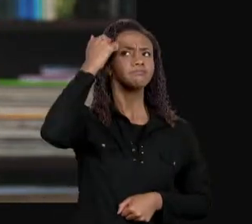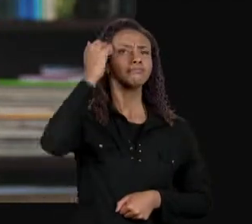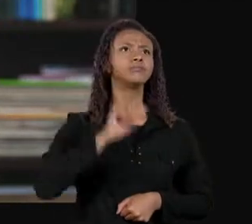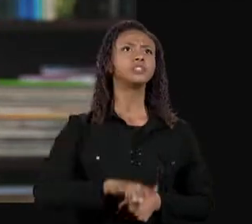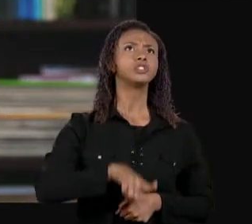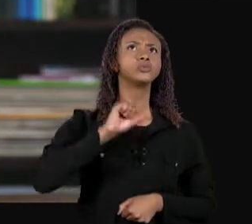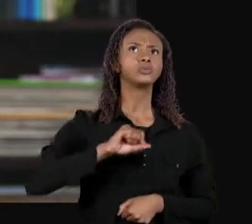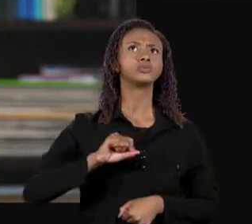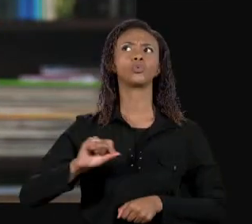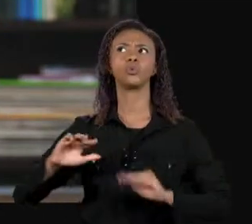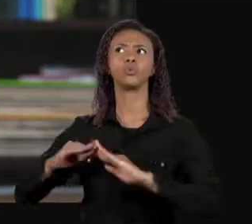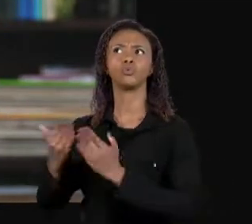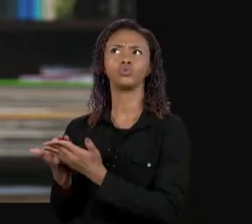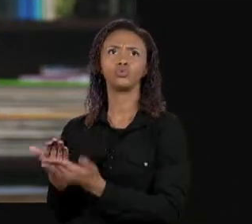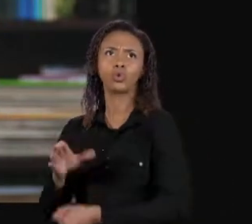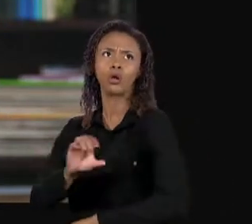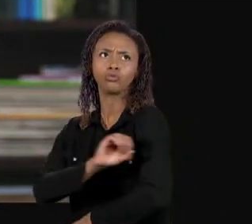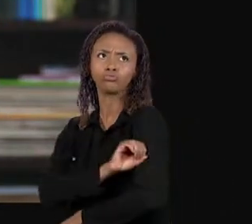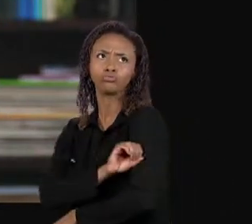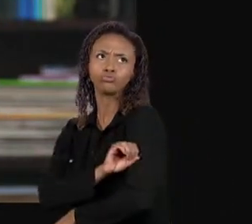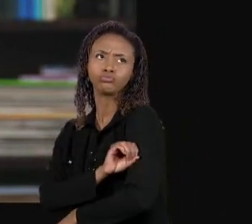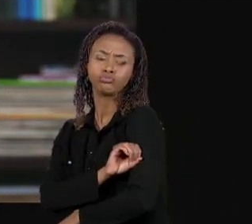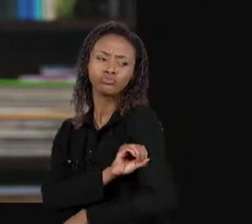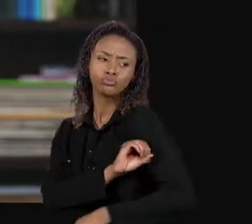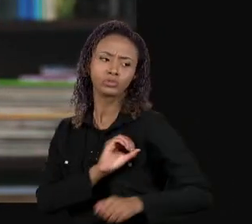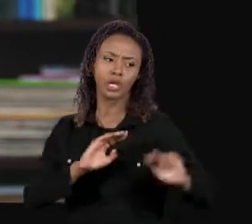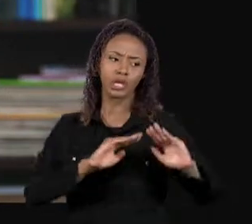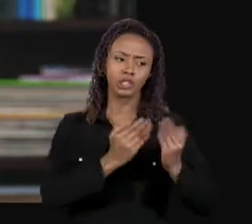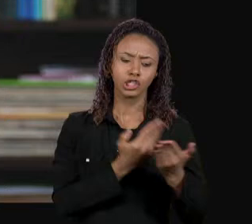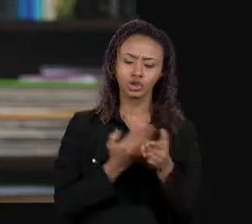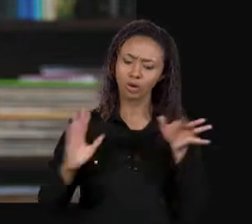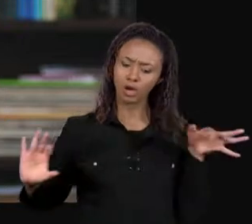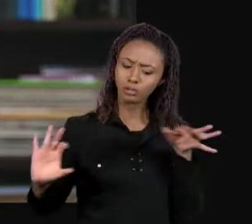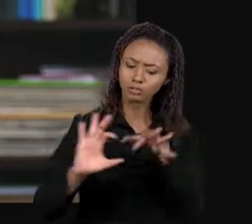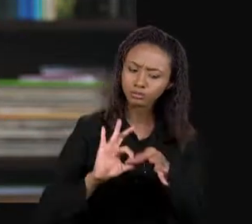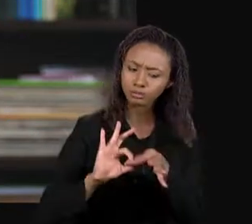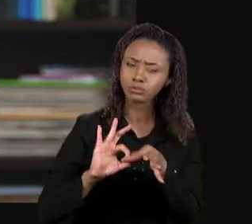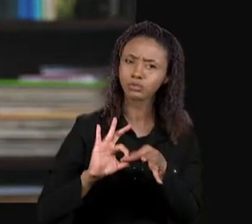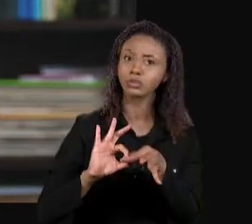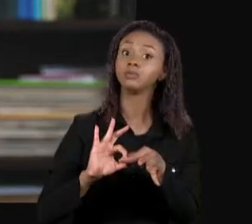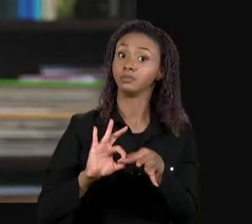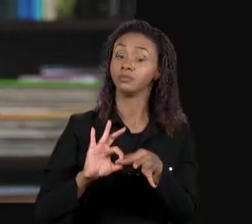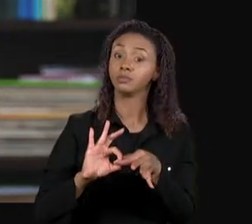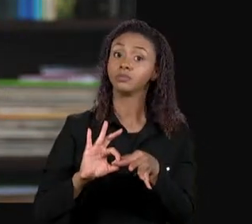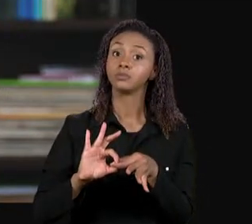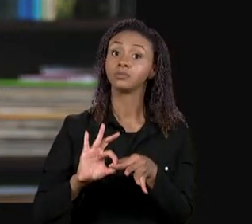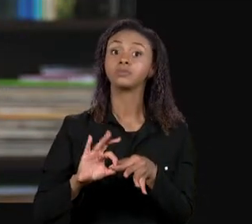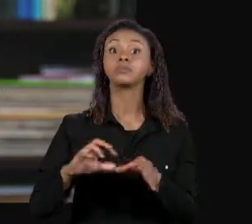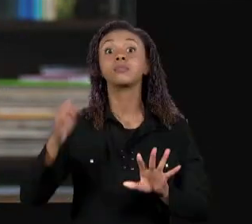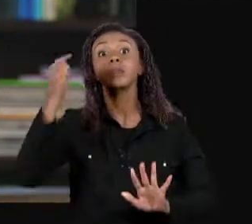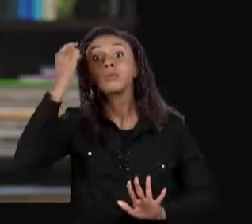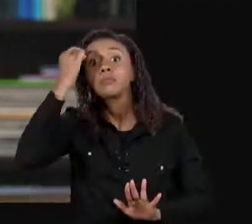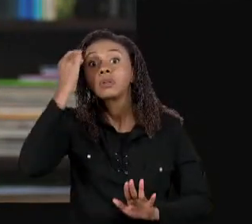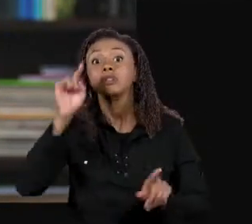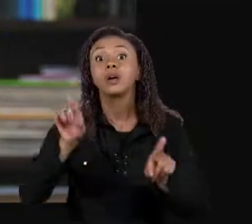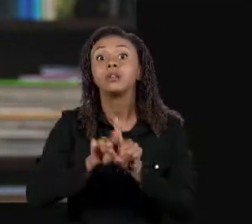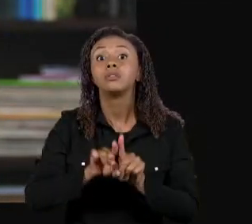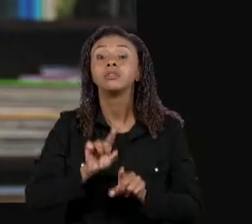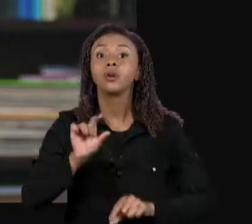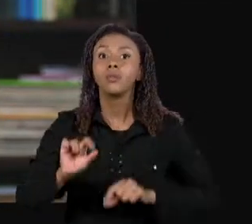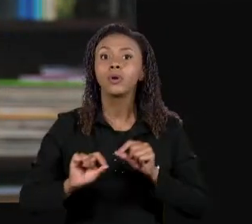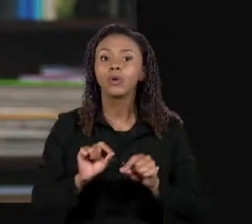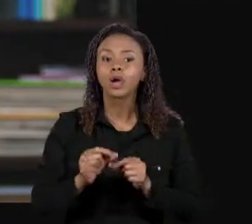ensino, era uma vinculação, né, onde, inclusive do ponto de vista do repertório de diálogo